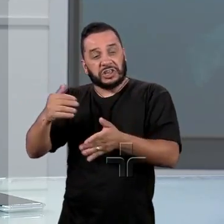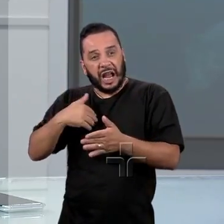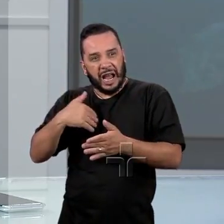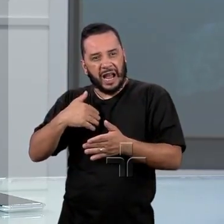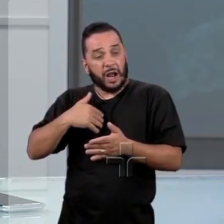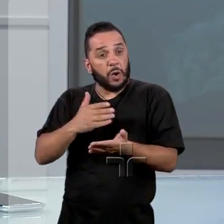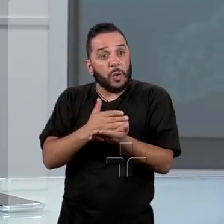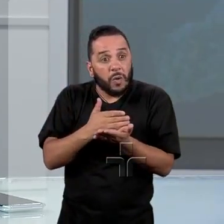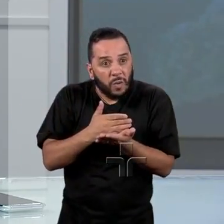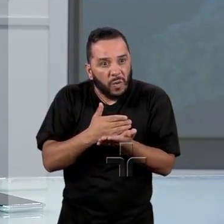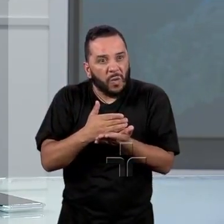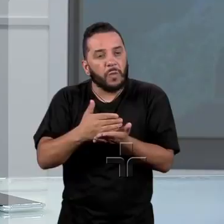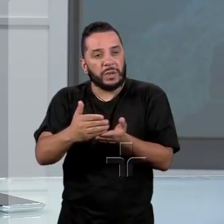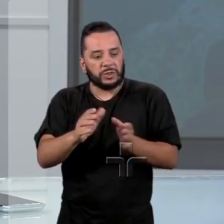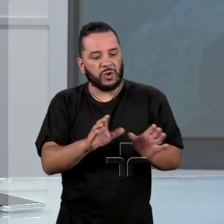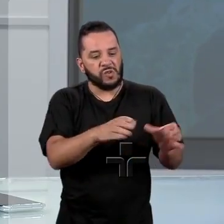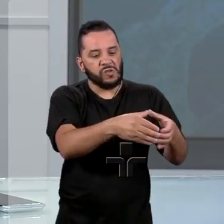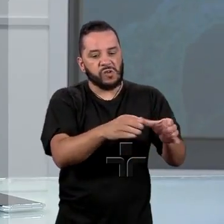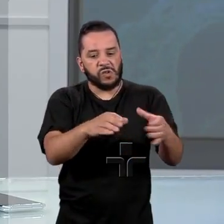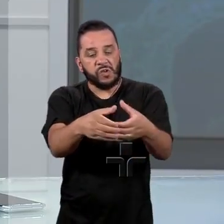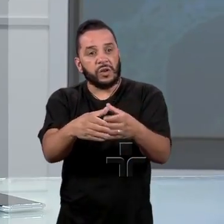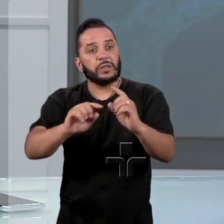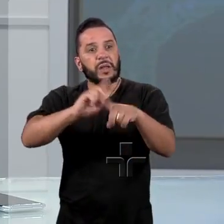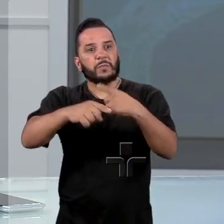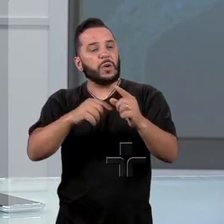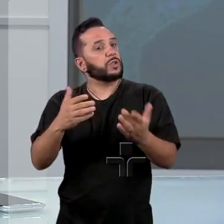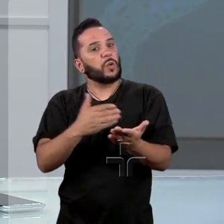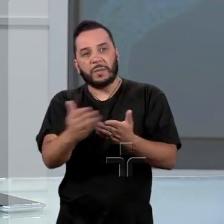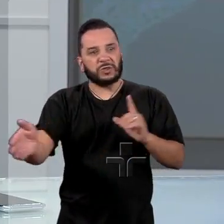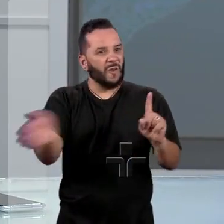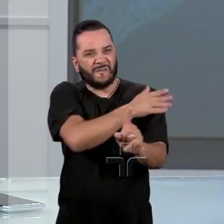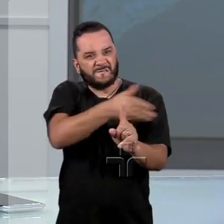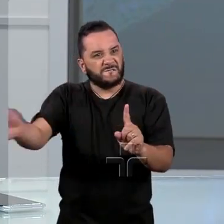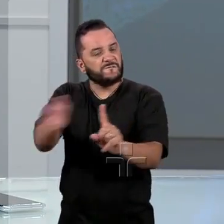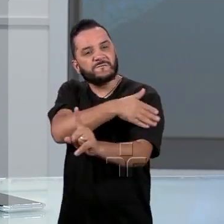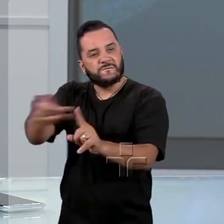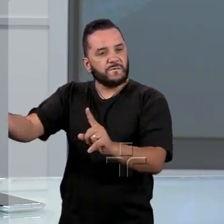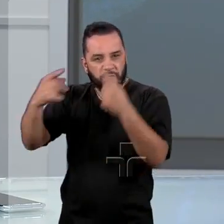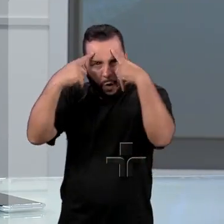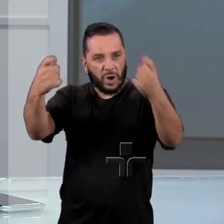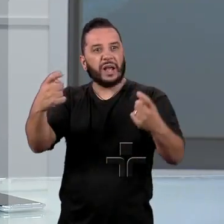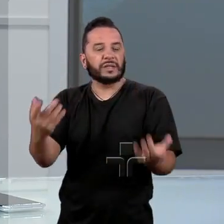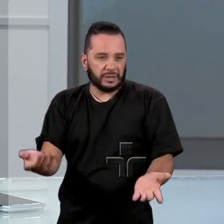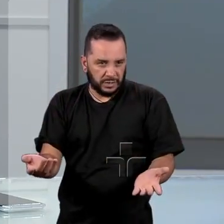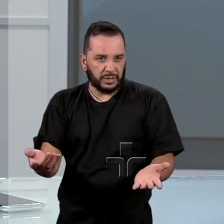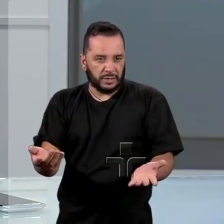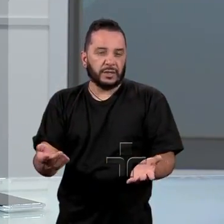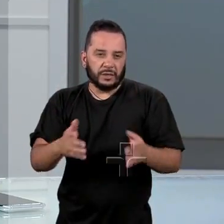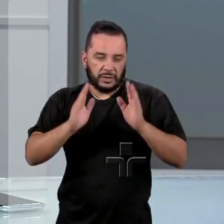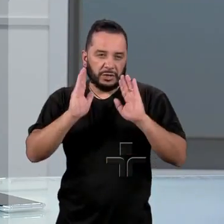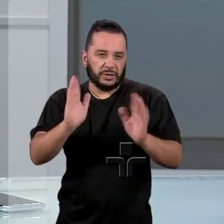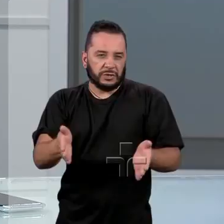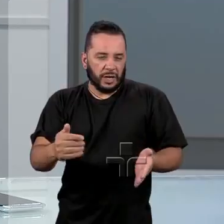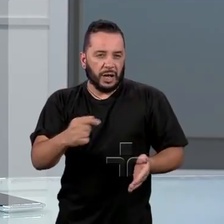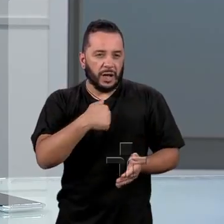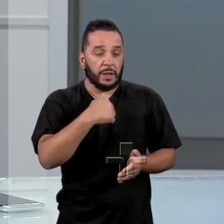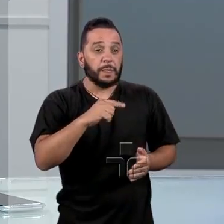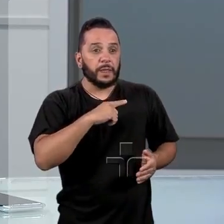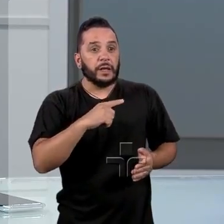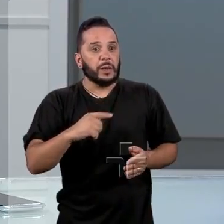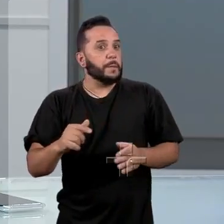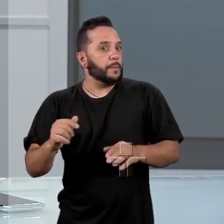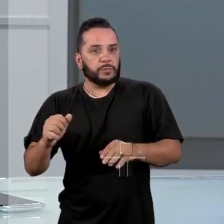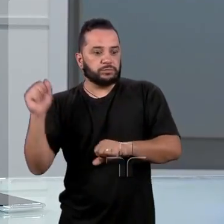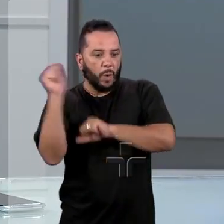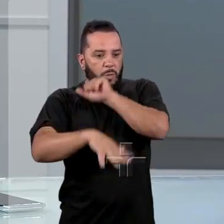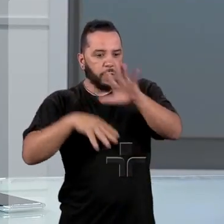segregação e tudo mais começa a se tornar violência física com esse pogrom em 1938. Campos de concentração começaram a receber cada vez mais e